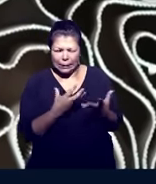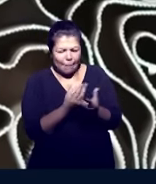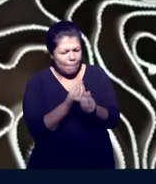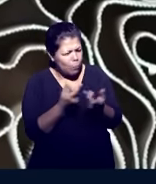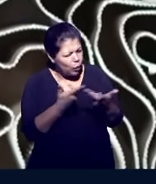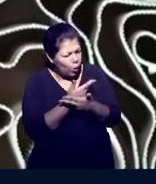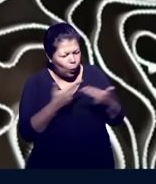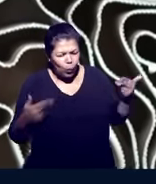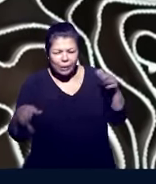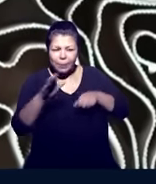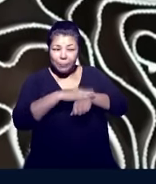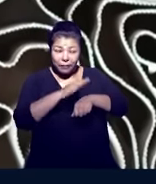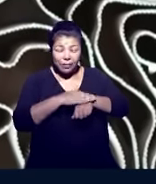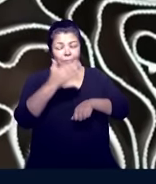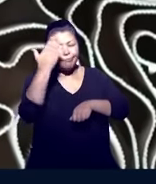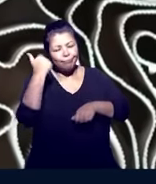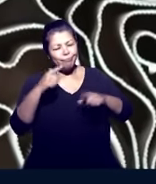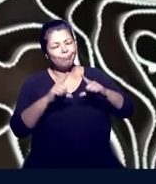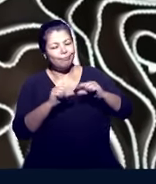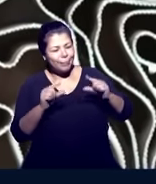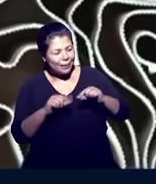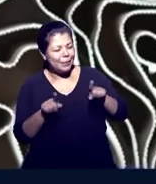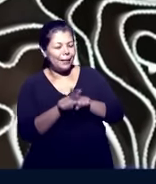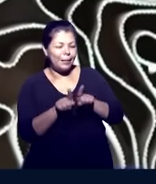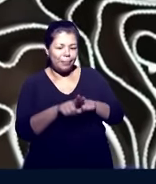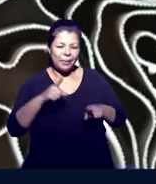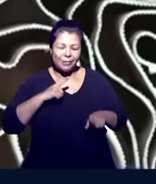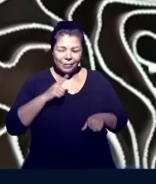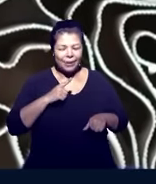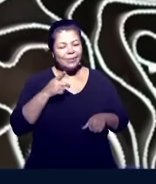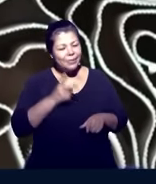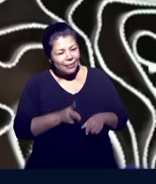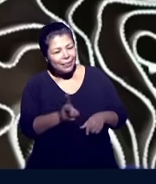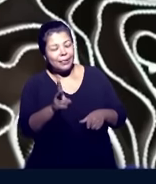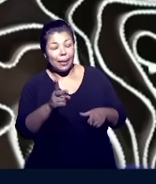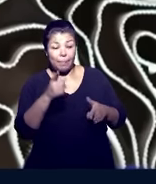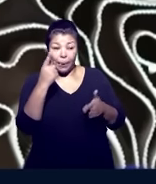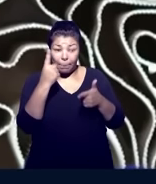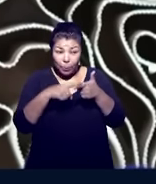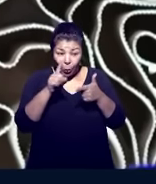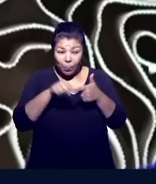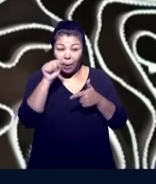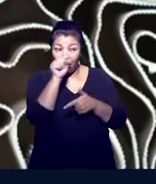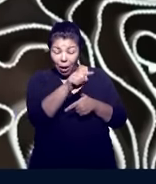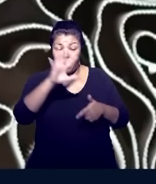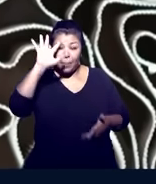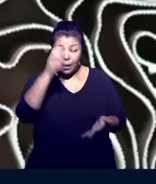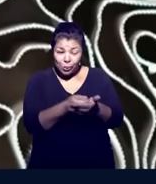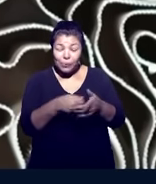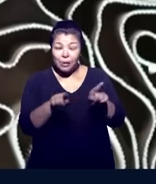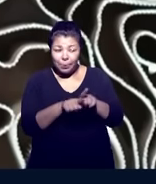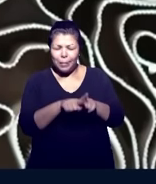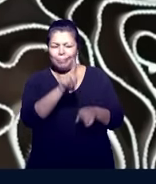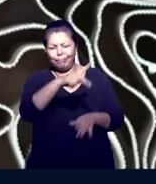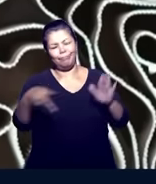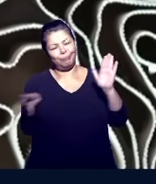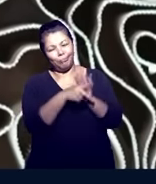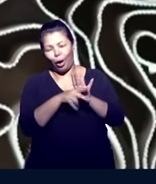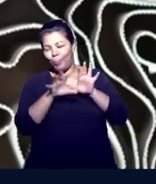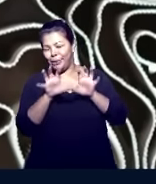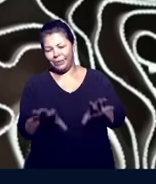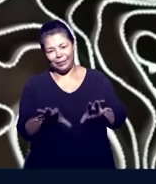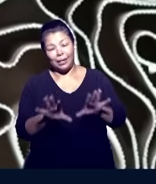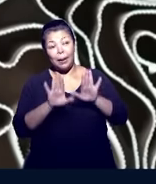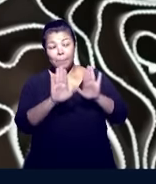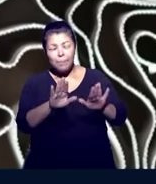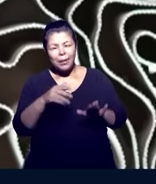Brasília aí eu já passei por lá o acostumados tem sempre uma dor de cabeça nova por semana faz parte do processo mas o bom é o seguinte